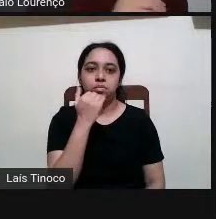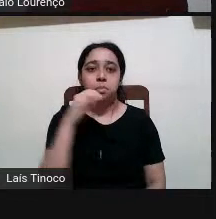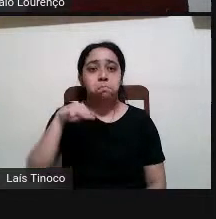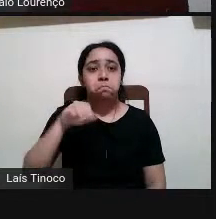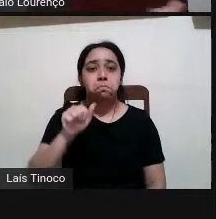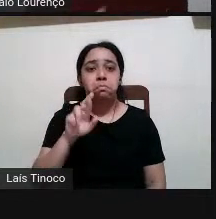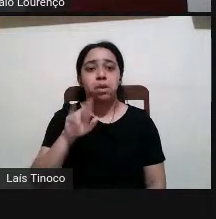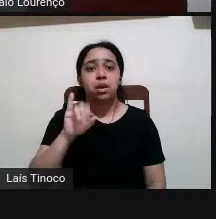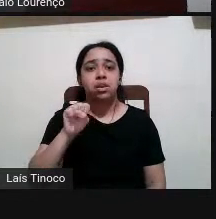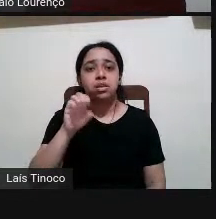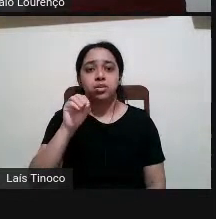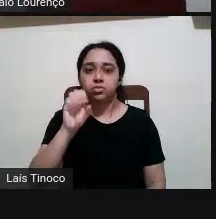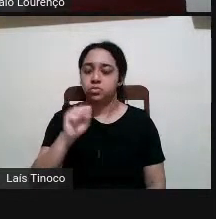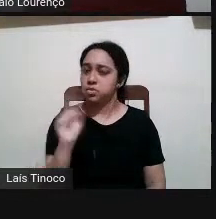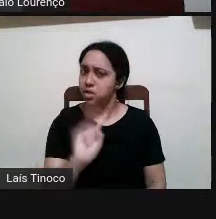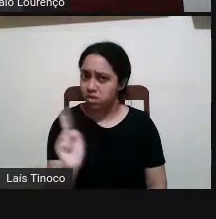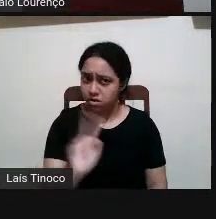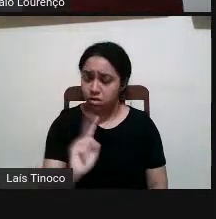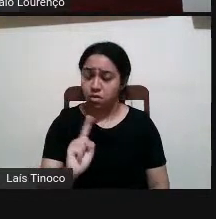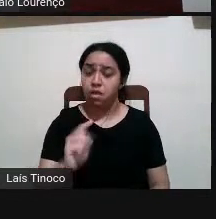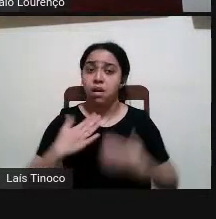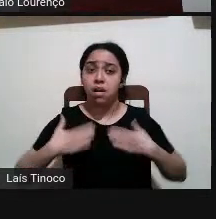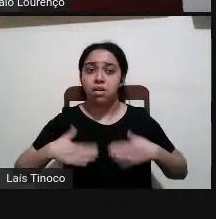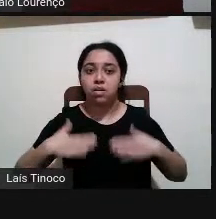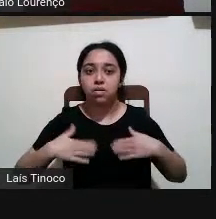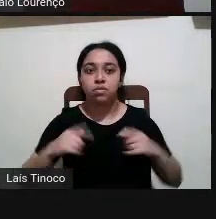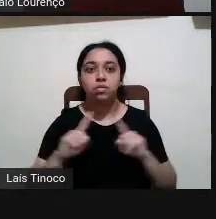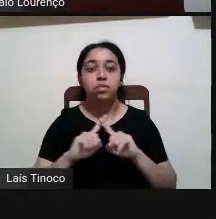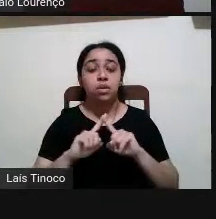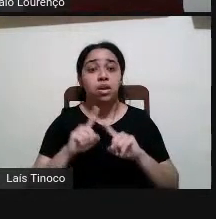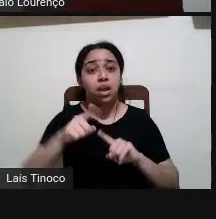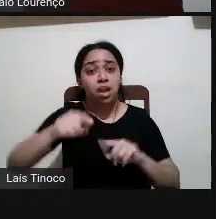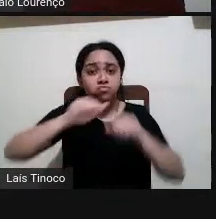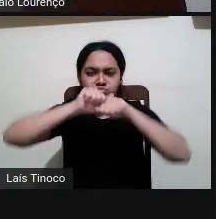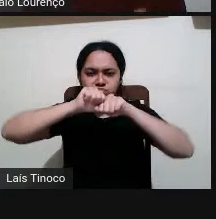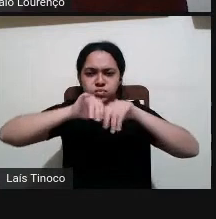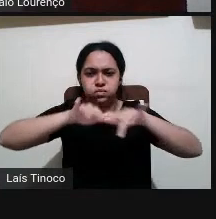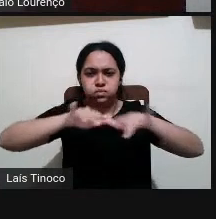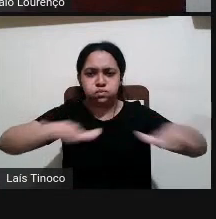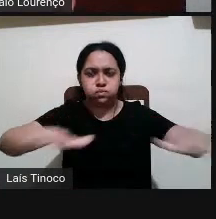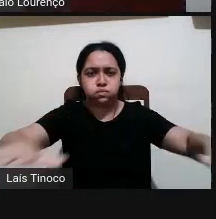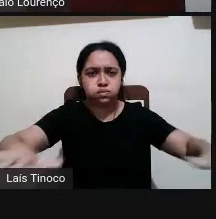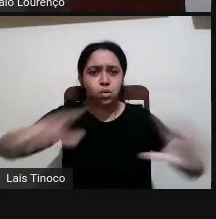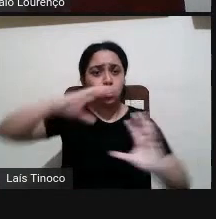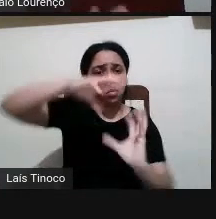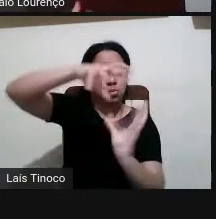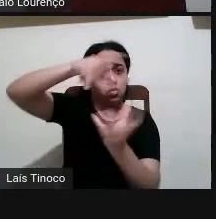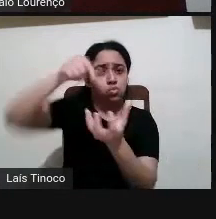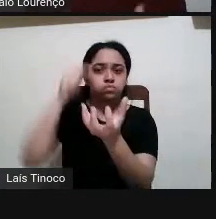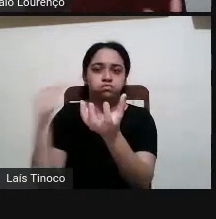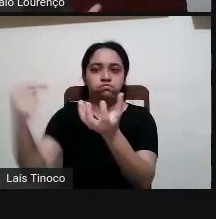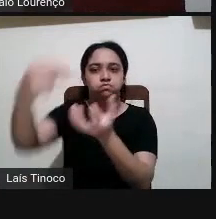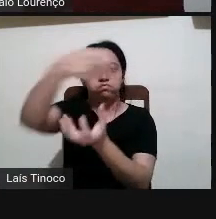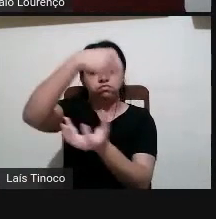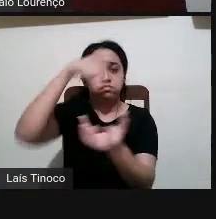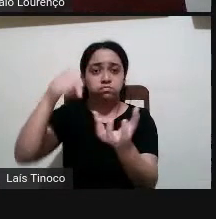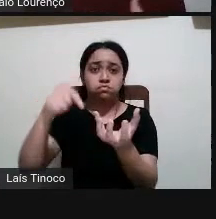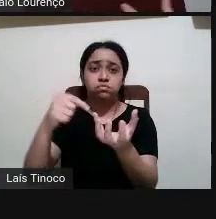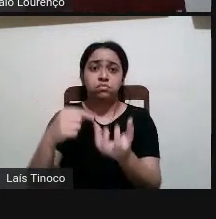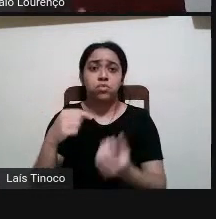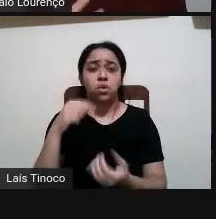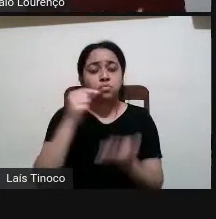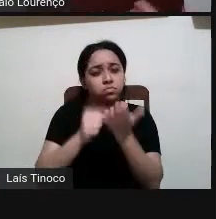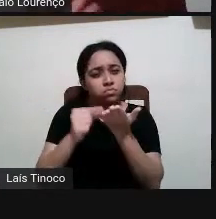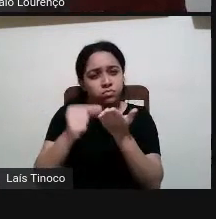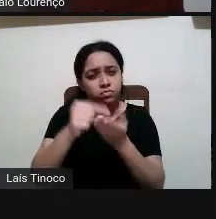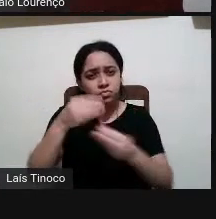está já difundida no globo inteiro, né? O microplástico está presente no nosso dia a dia, no nosso cotidiano,